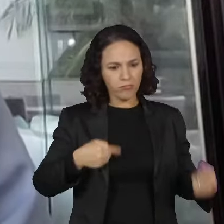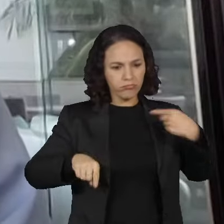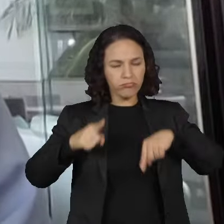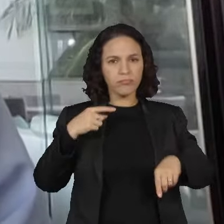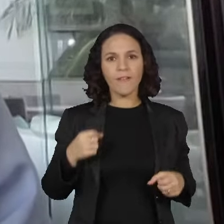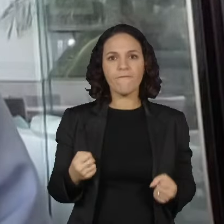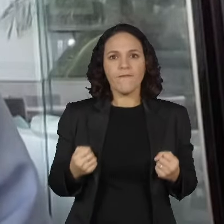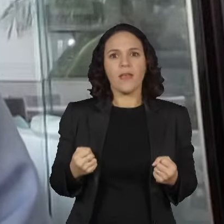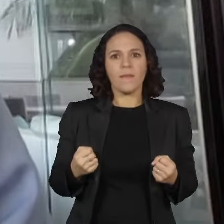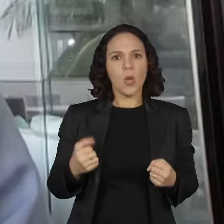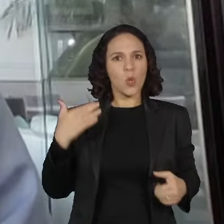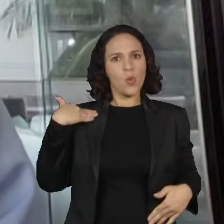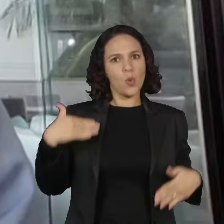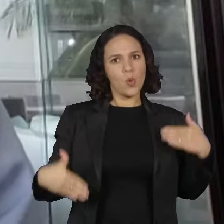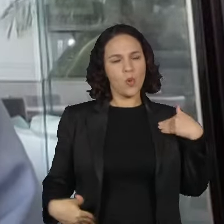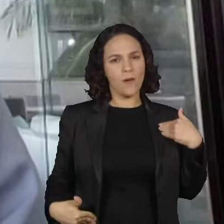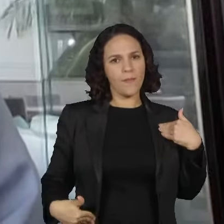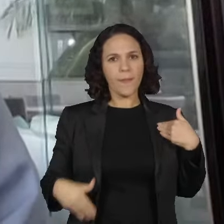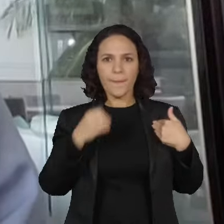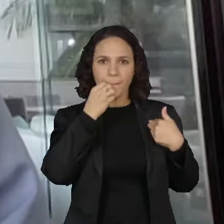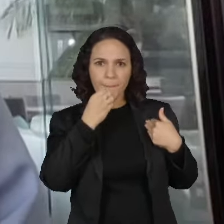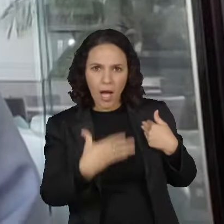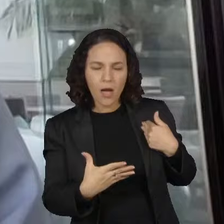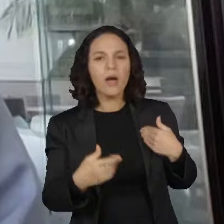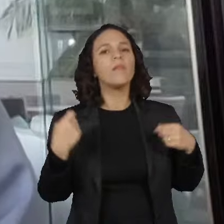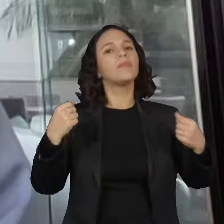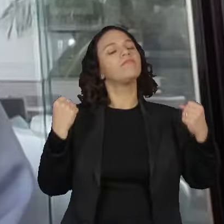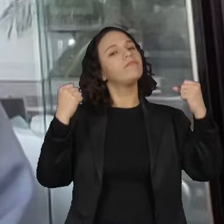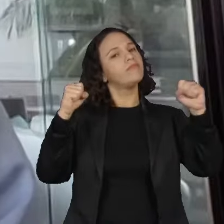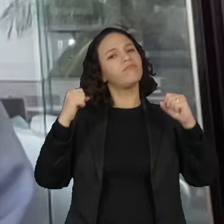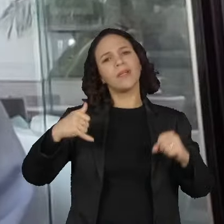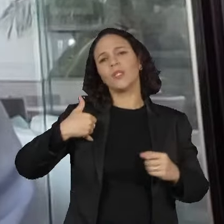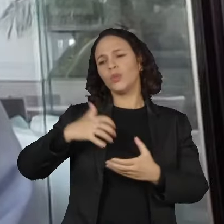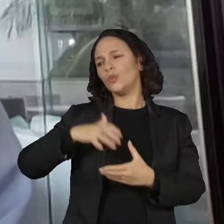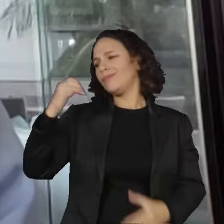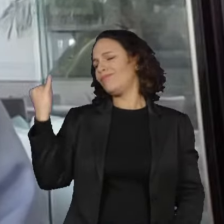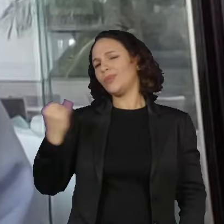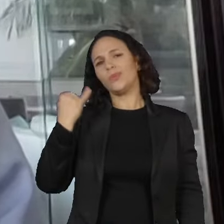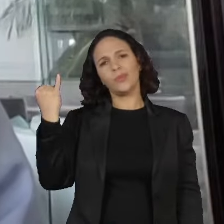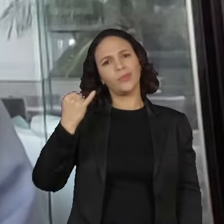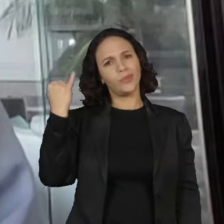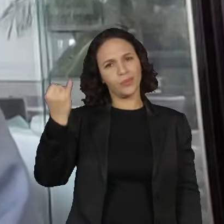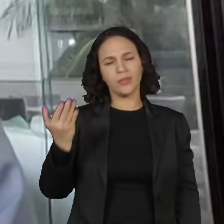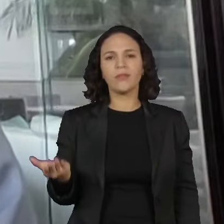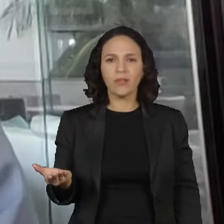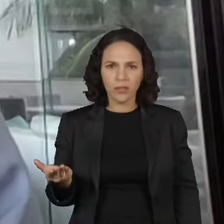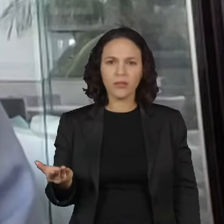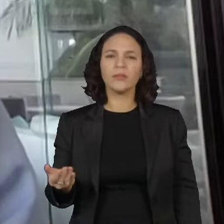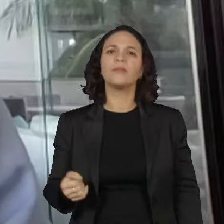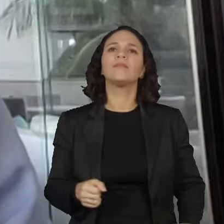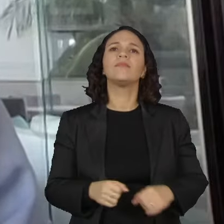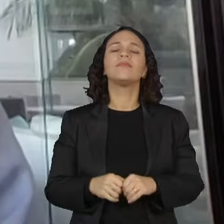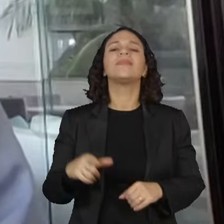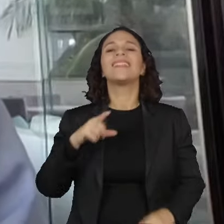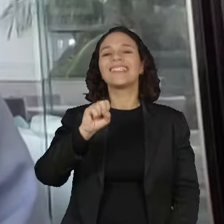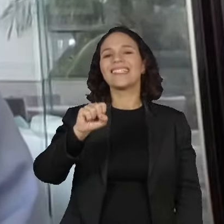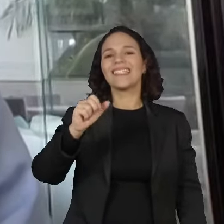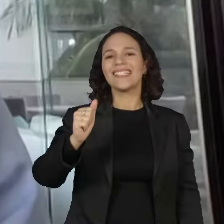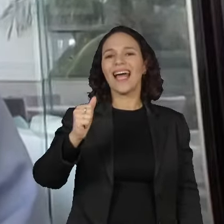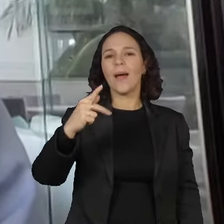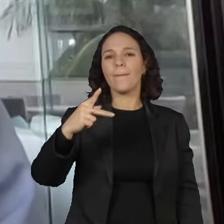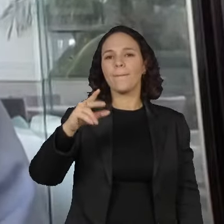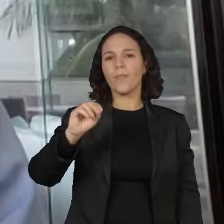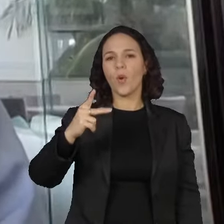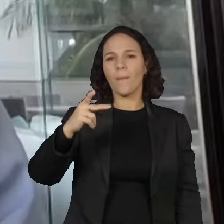sustentação do corpo, a atividade física no idoso é fundamental, né? A sarcopenia é uma condição